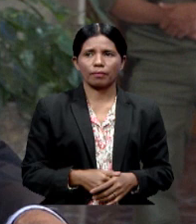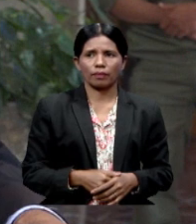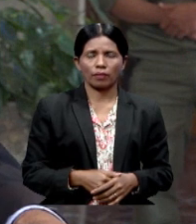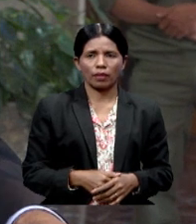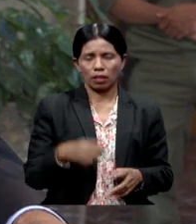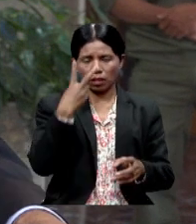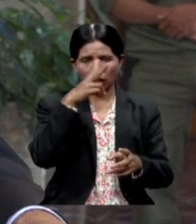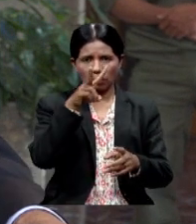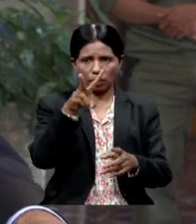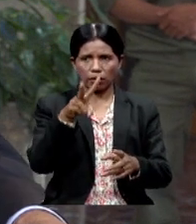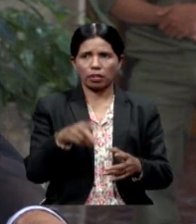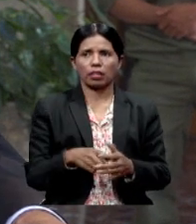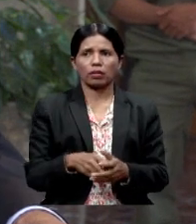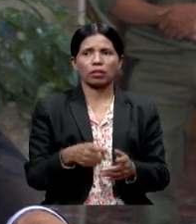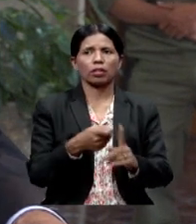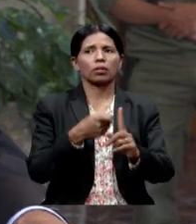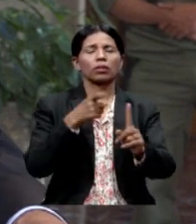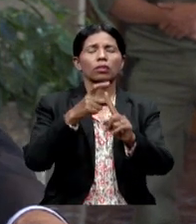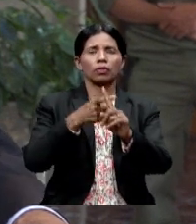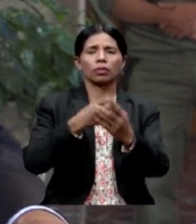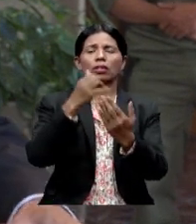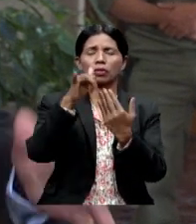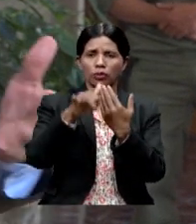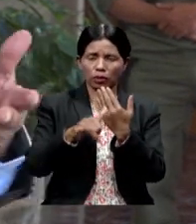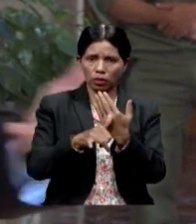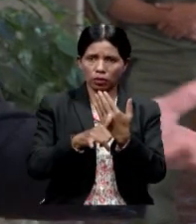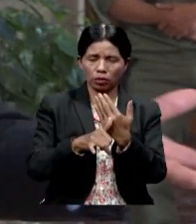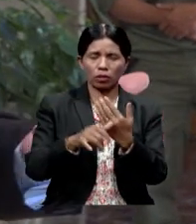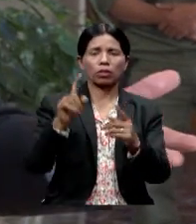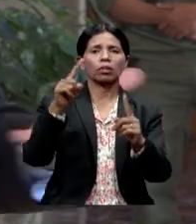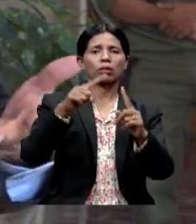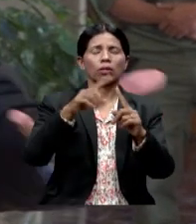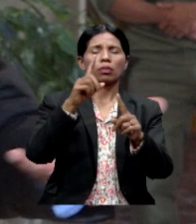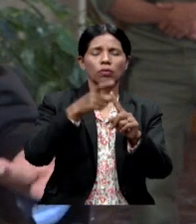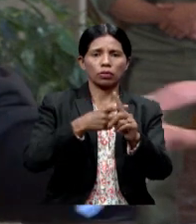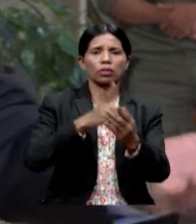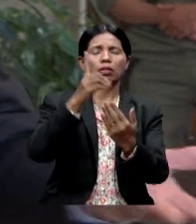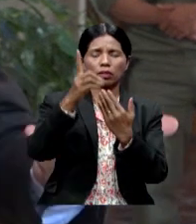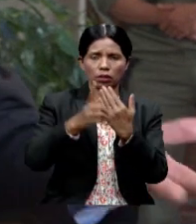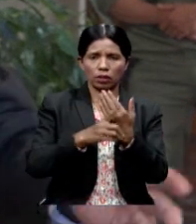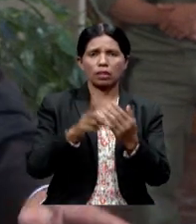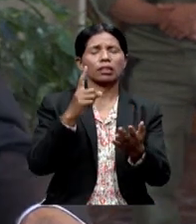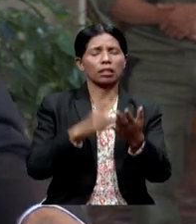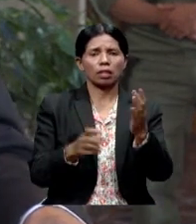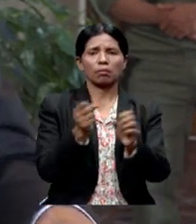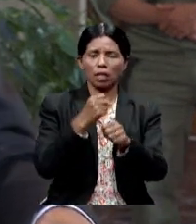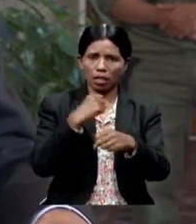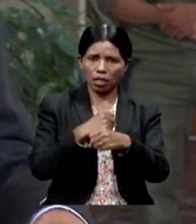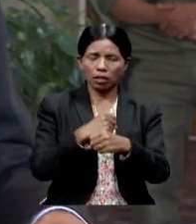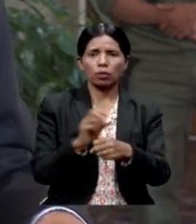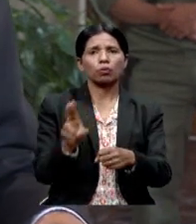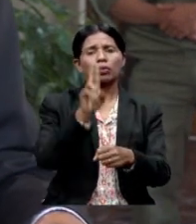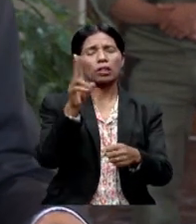agora, se julho to dezembro, sair de manga tu gasta, sair de manga la gasta,